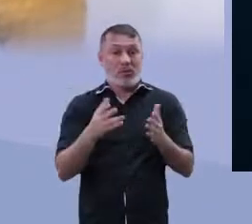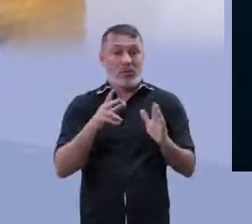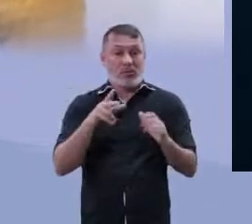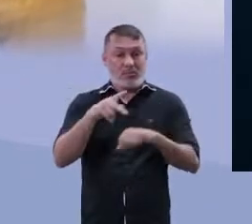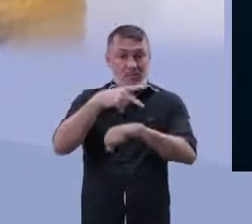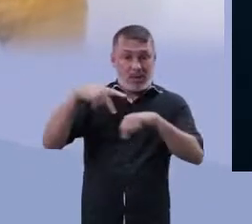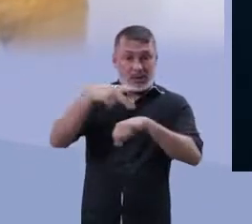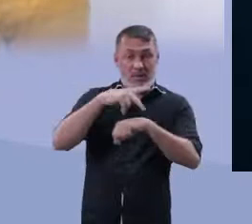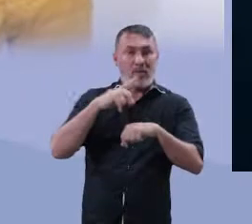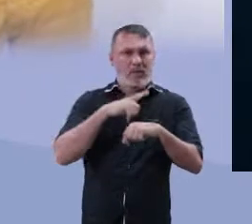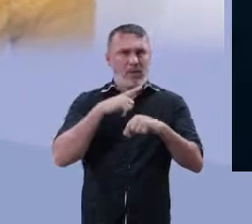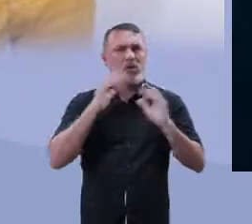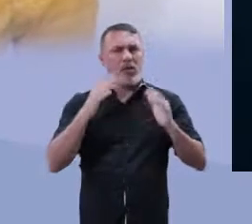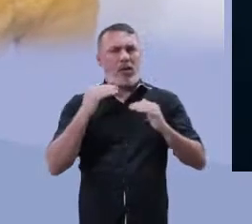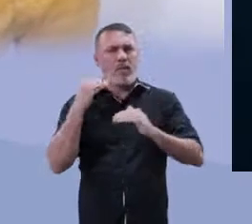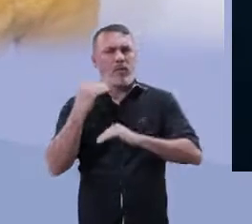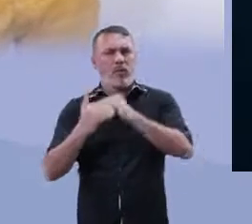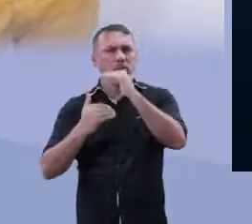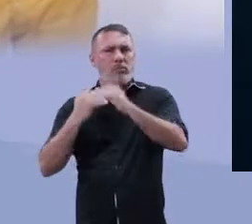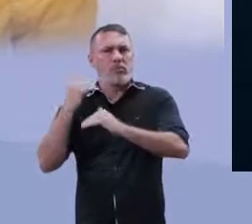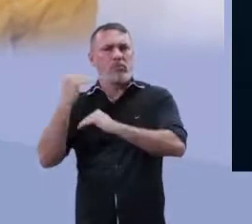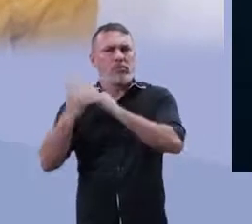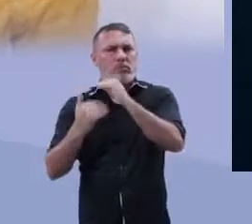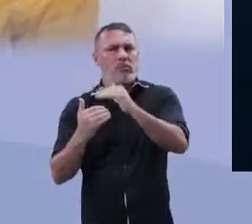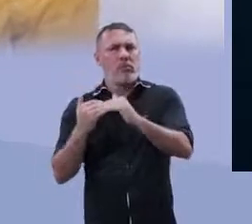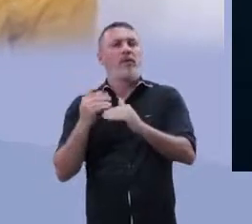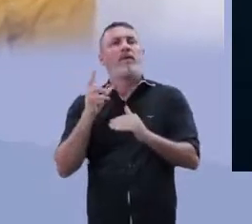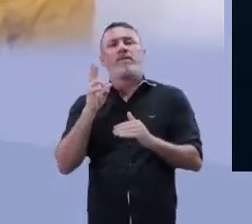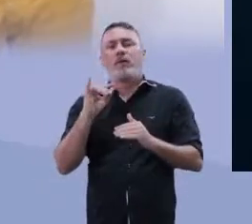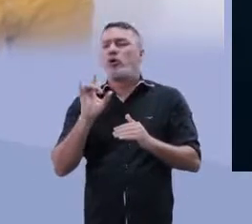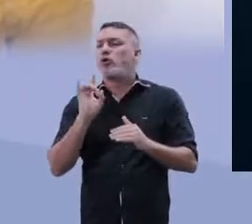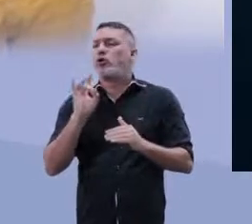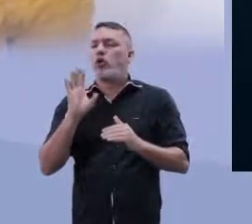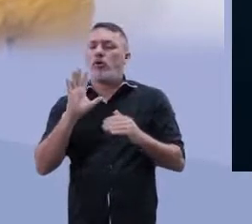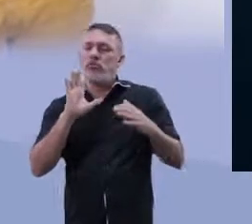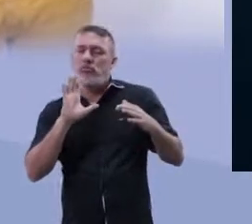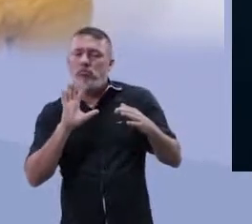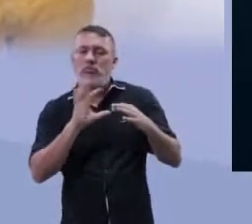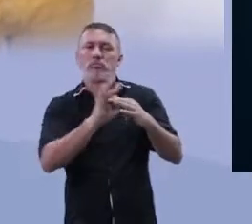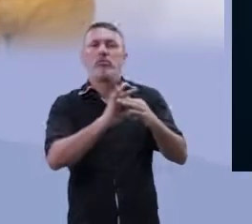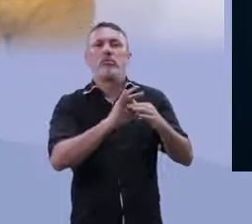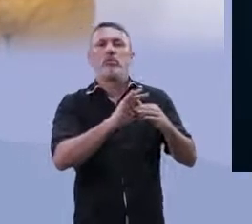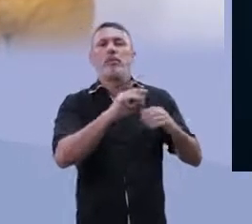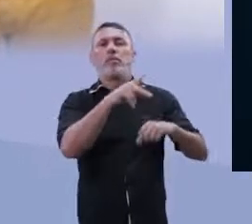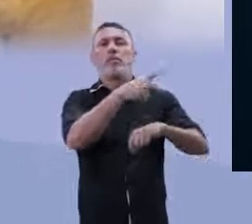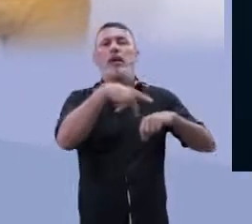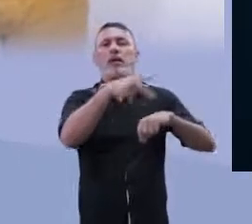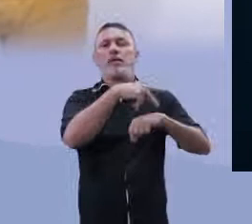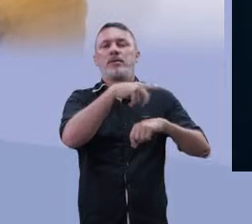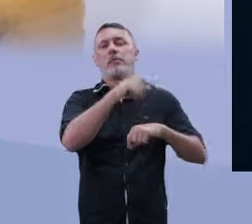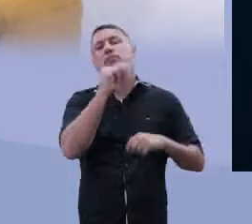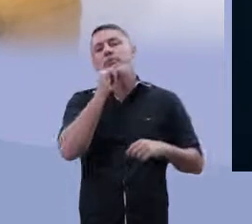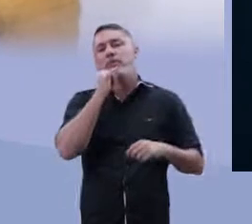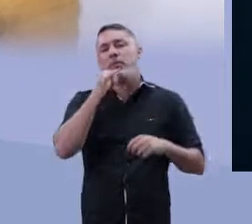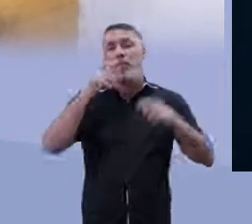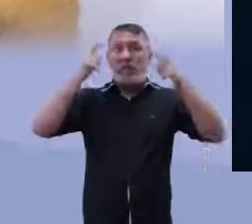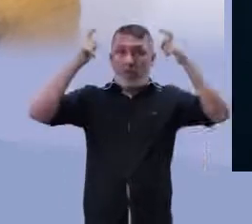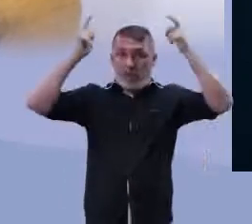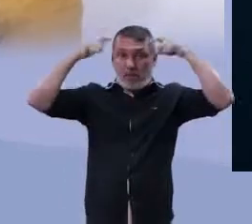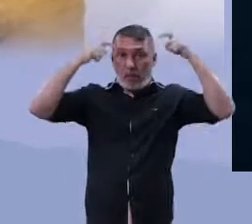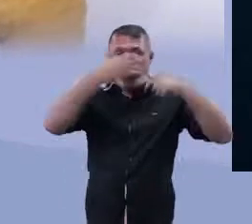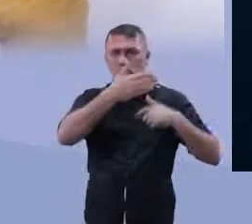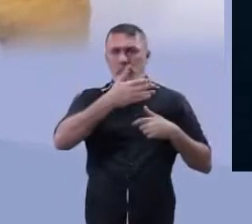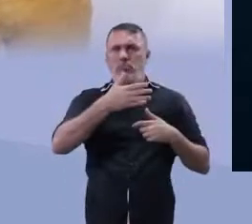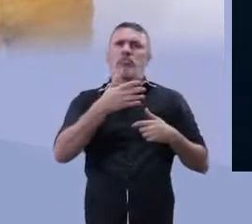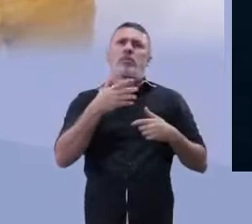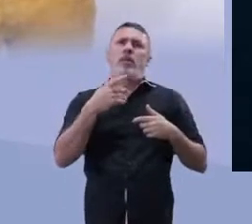produtivo, eles vão, teoricamente, trabalhar apenas como países, vamos dizer assim, montadores. Né? O México é um exemplo desses.